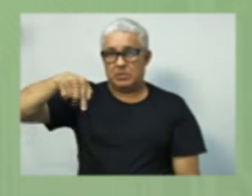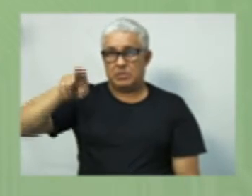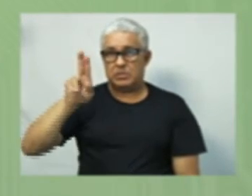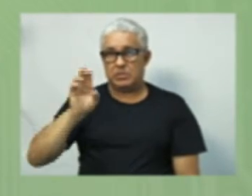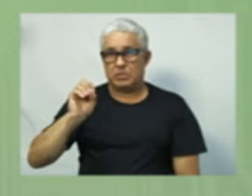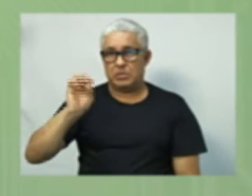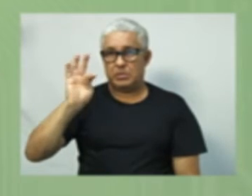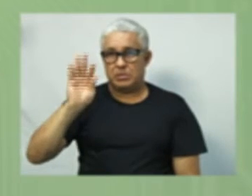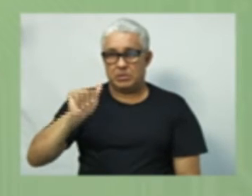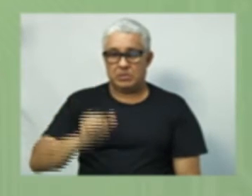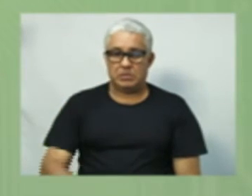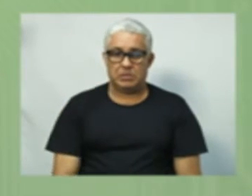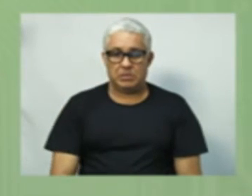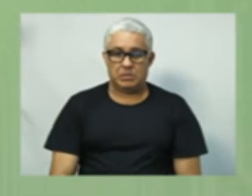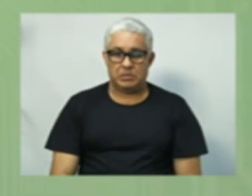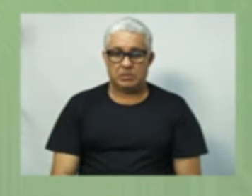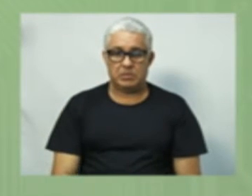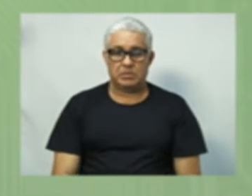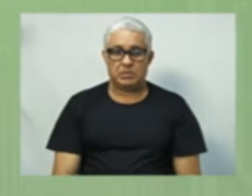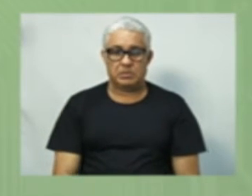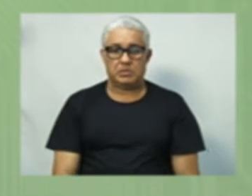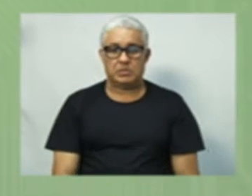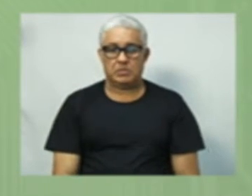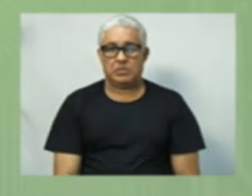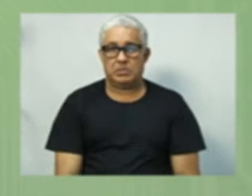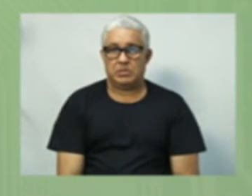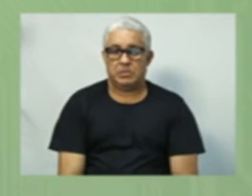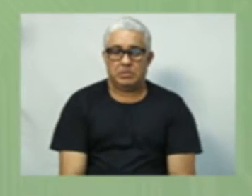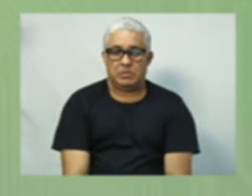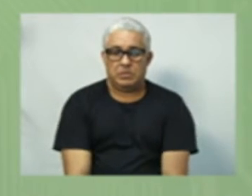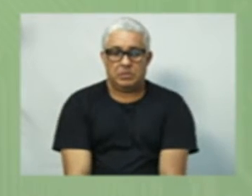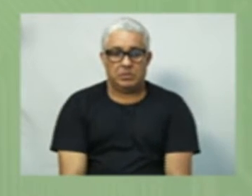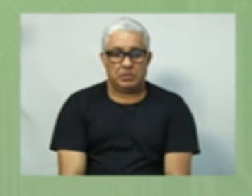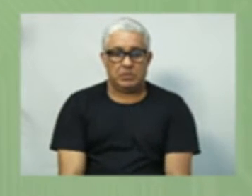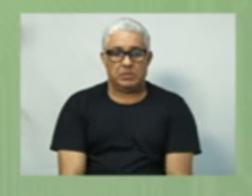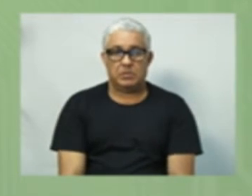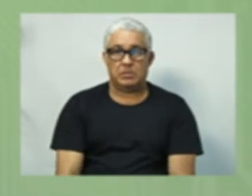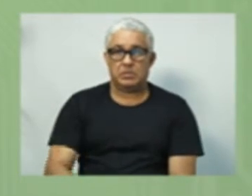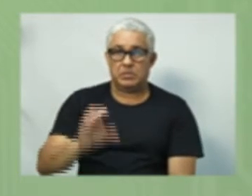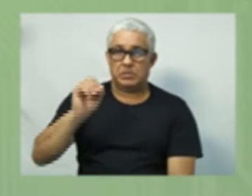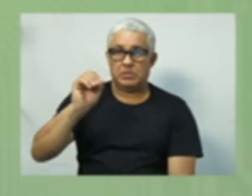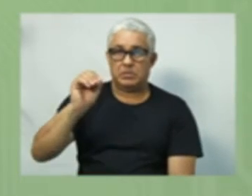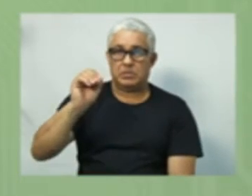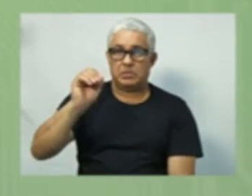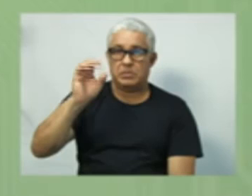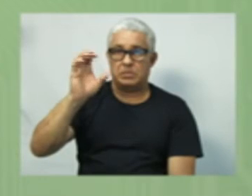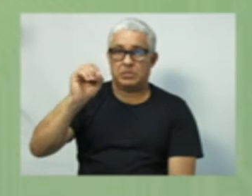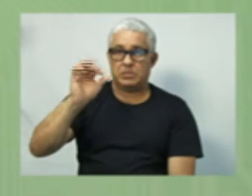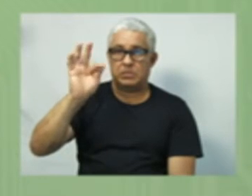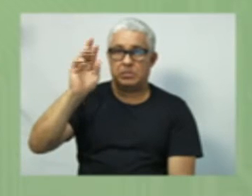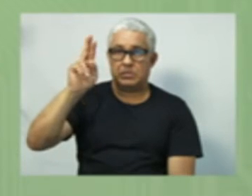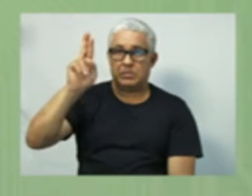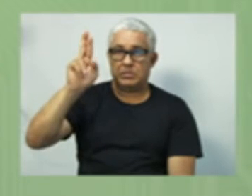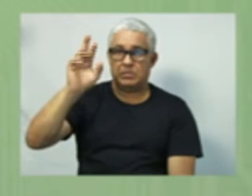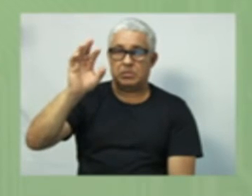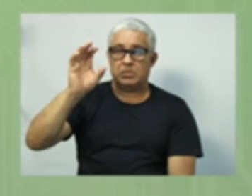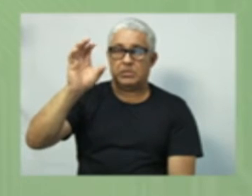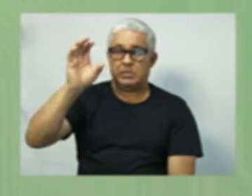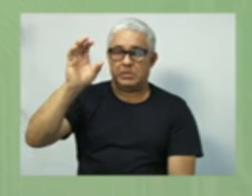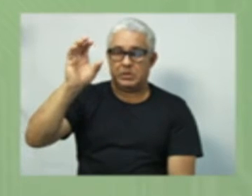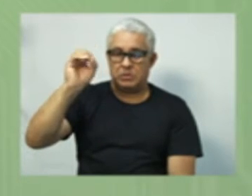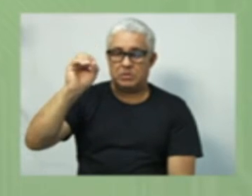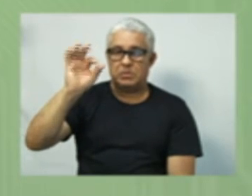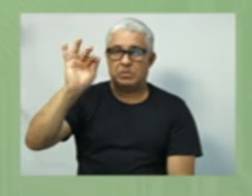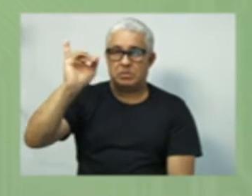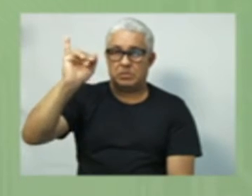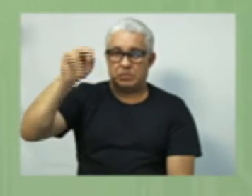A alíquota, nesse caso aqui, fica elevado para 3%, a alíquota do CONFINS. Então, esses porcento, quanto vai